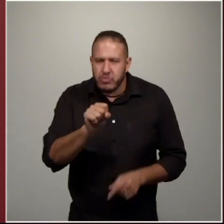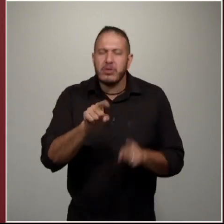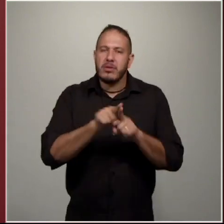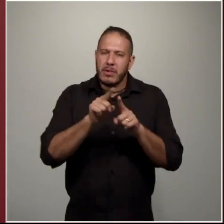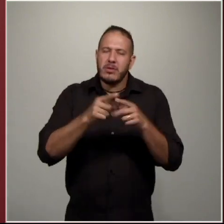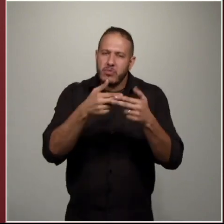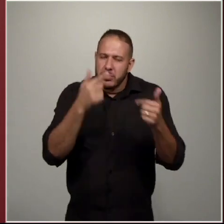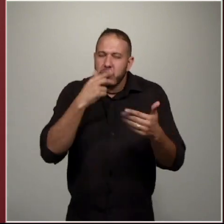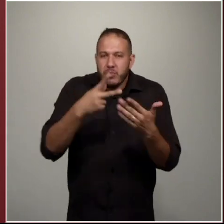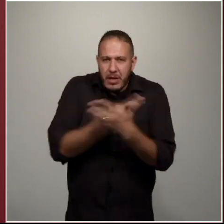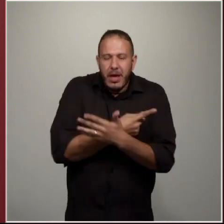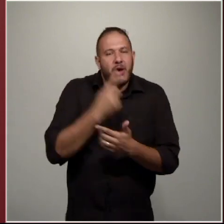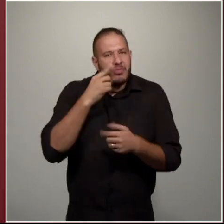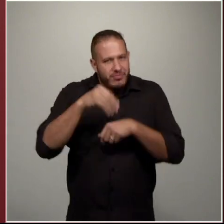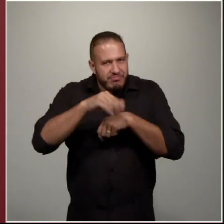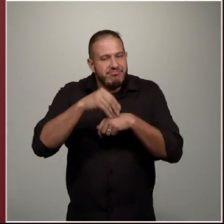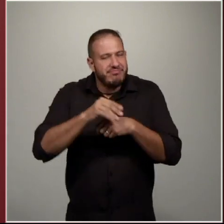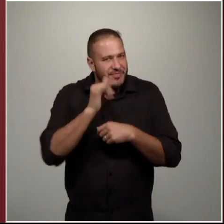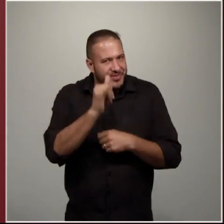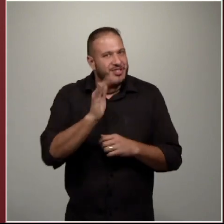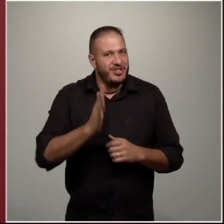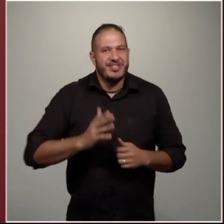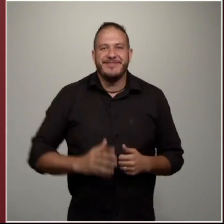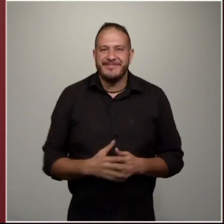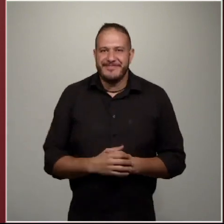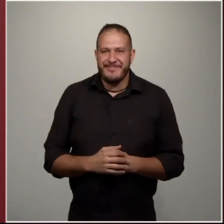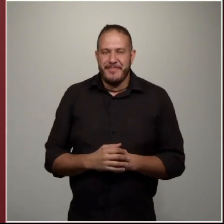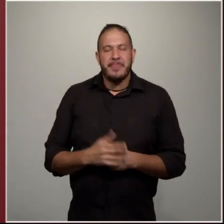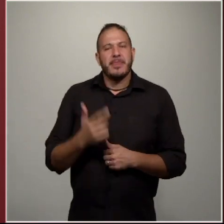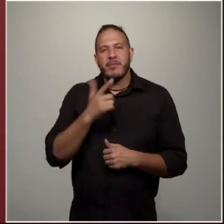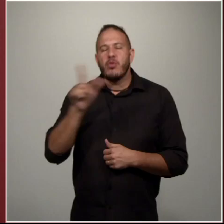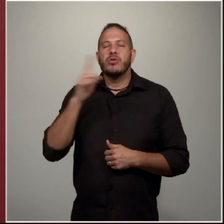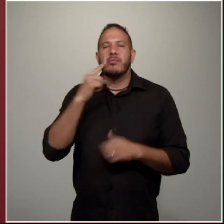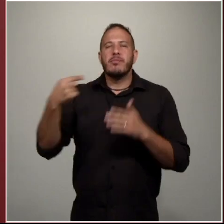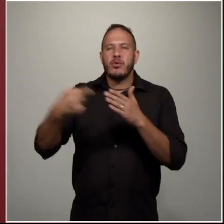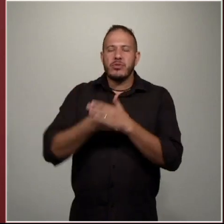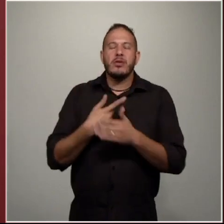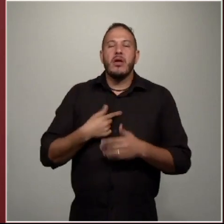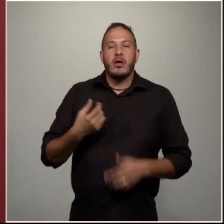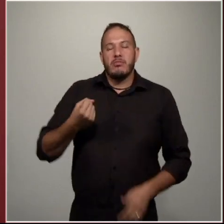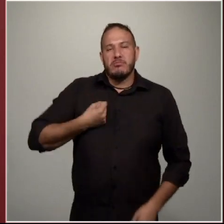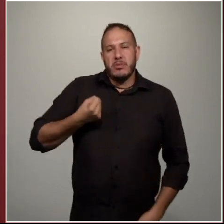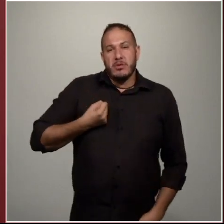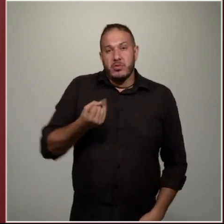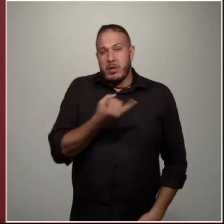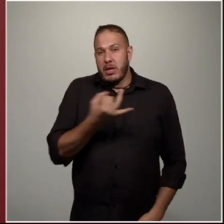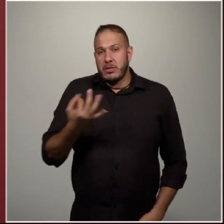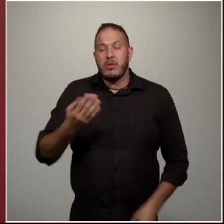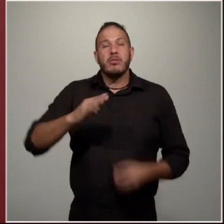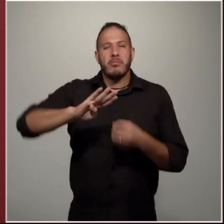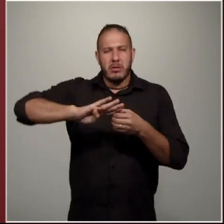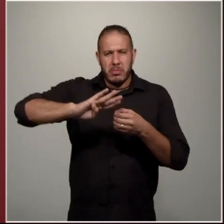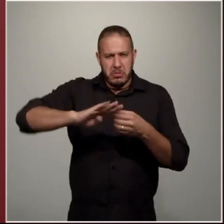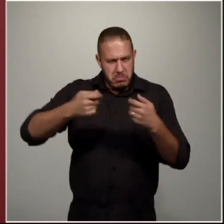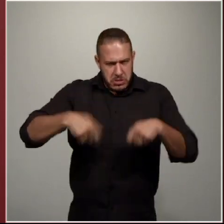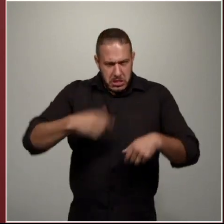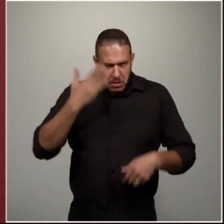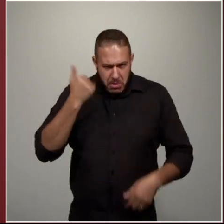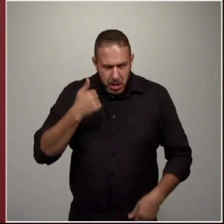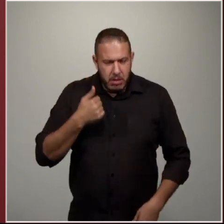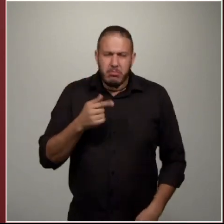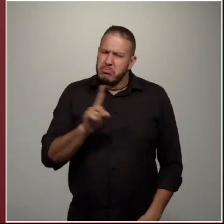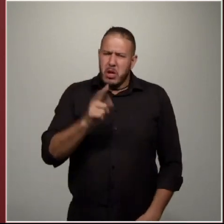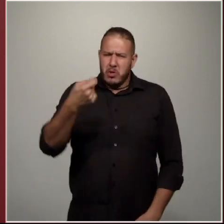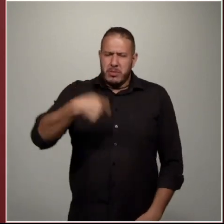isso uma outra pergunta sobre o sistema de numeração babilônico precisamos saber o sistema de numeração babilônico não precisamos saber o